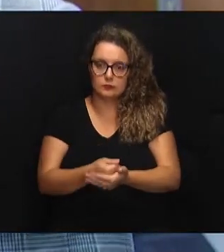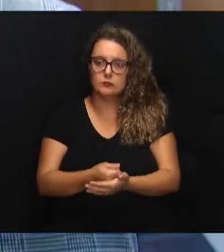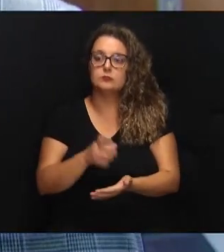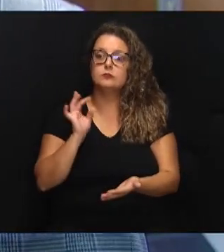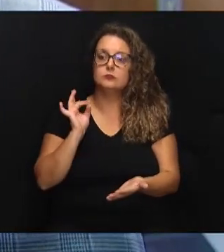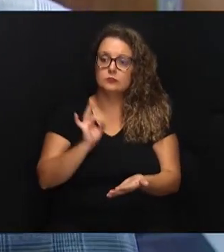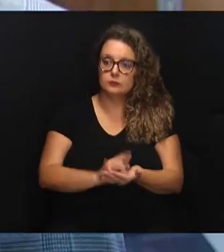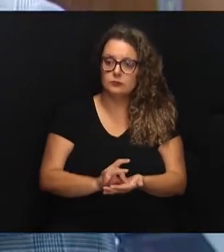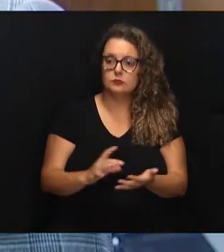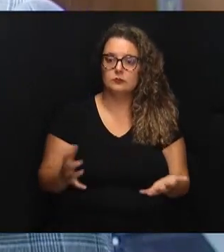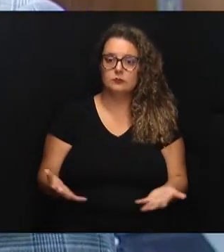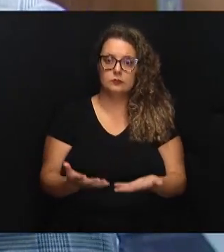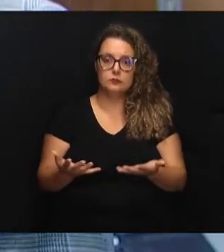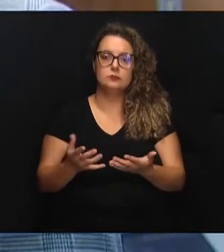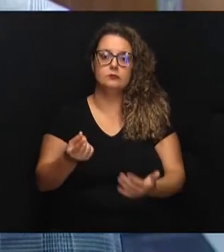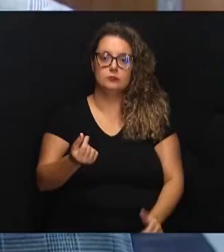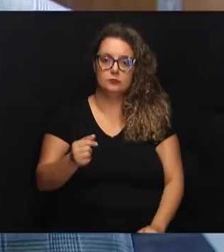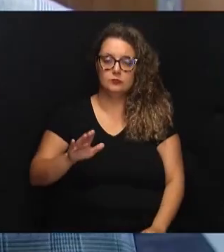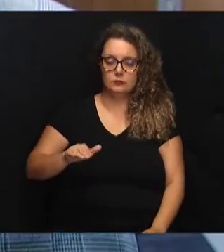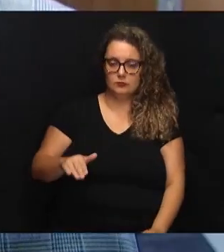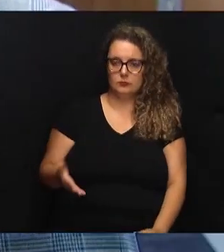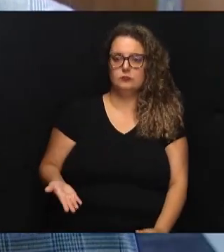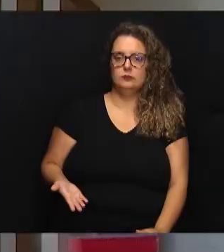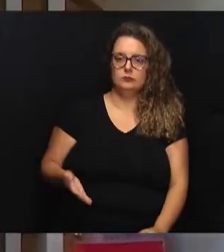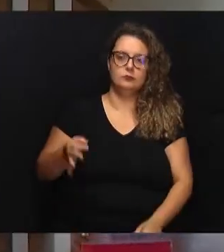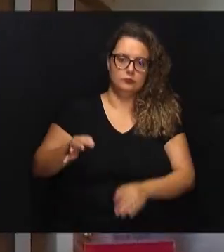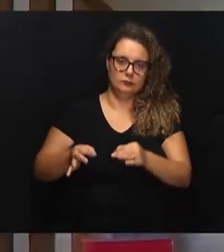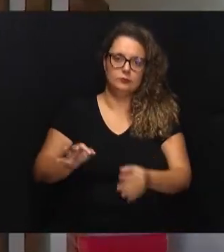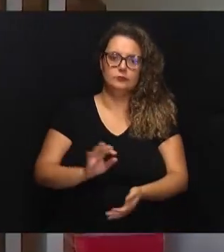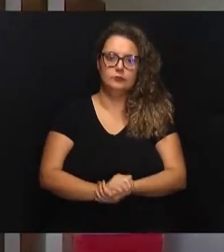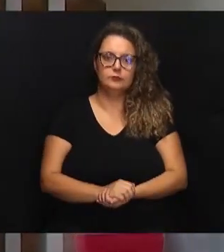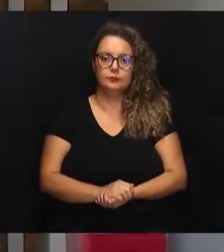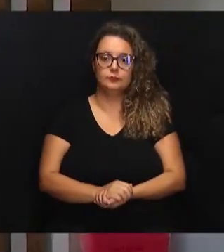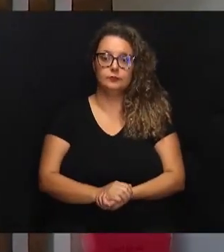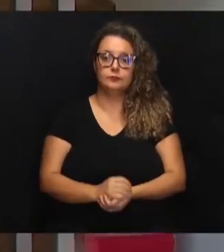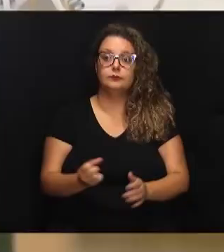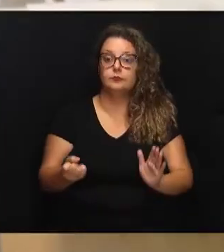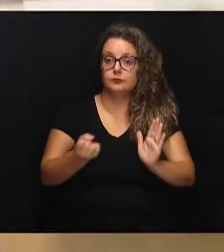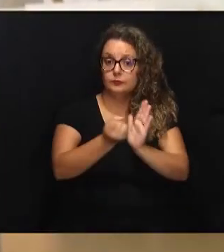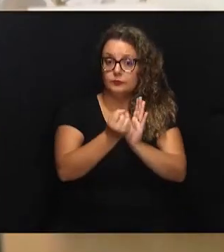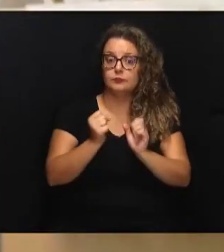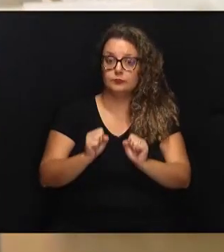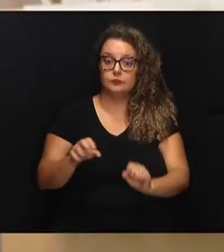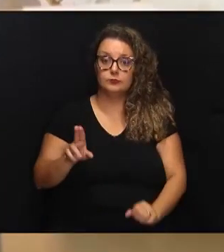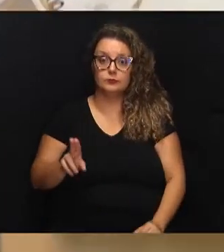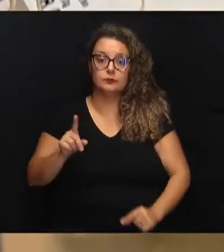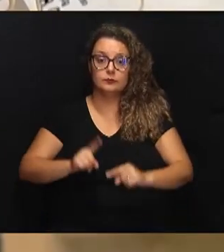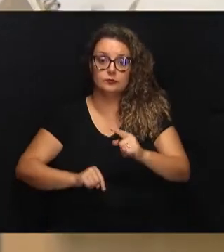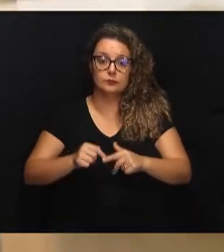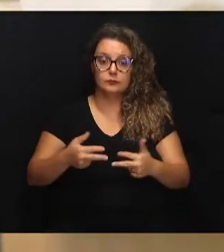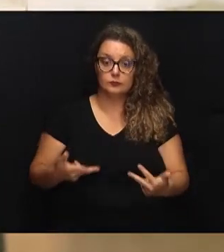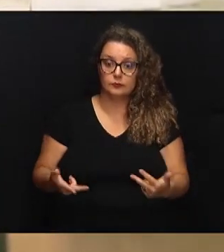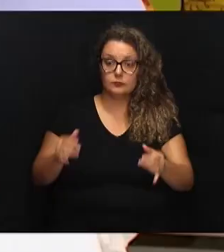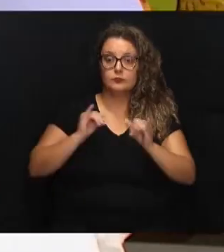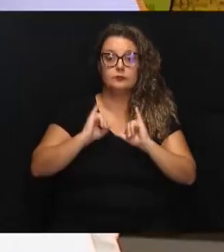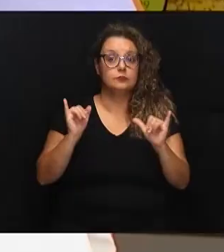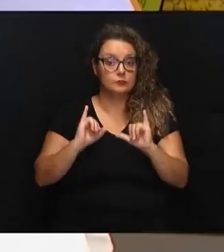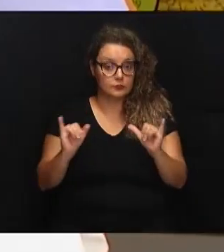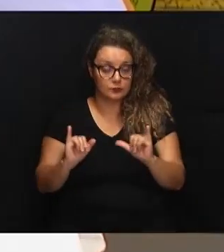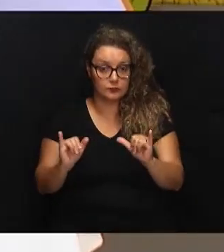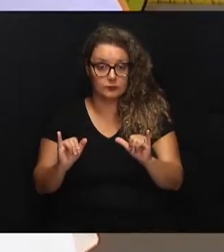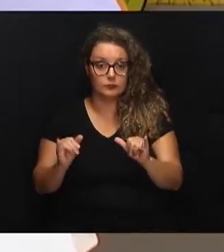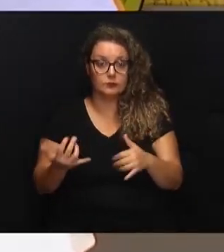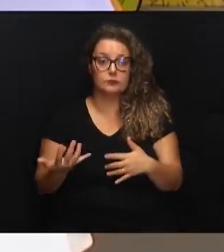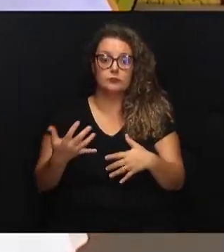as promoções aí, o selo de promoção justa. O selo poderá ser usado em materiais publicitários,